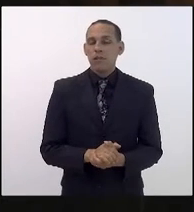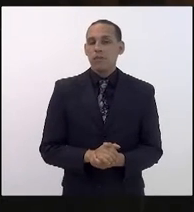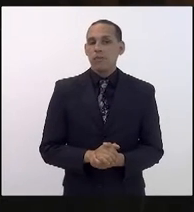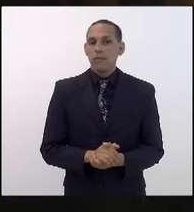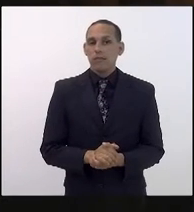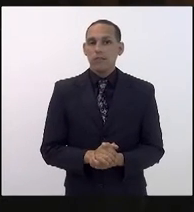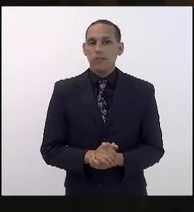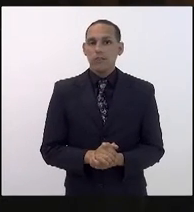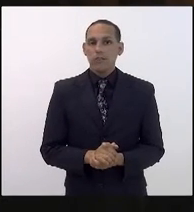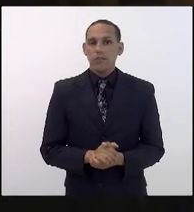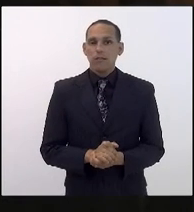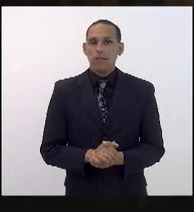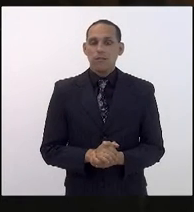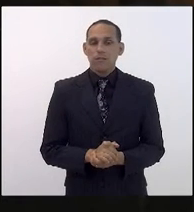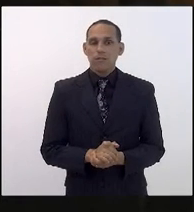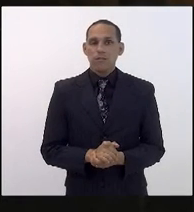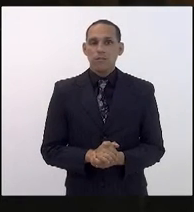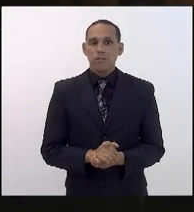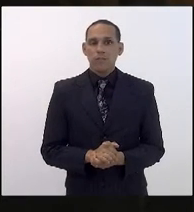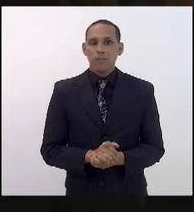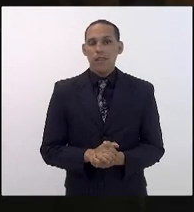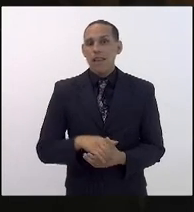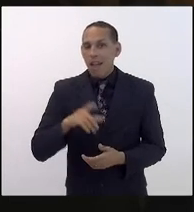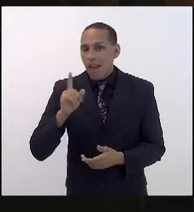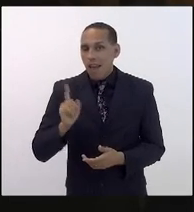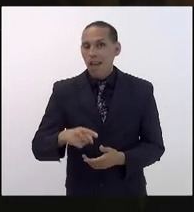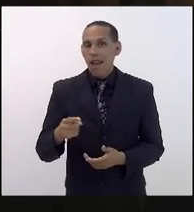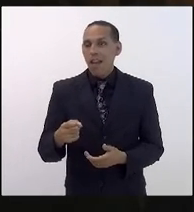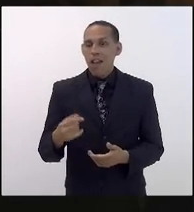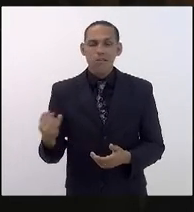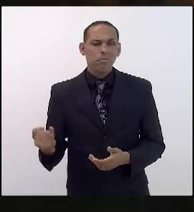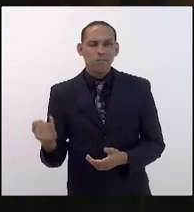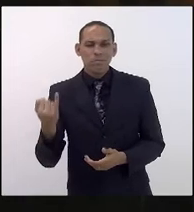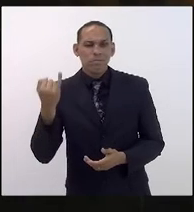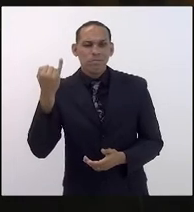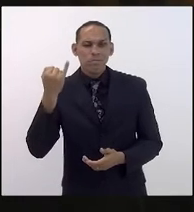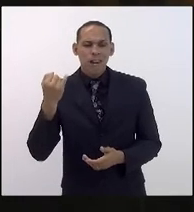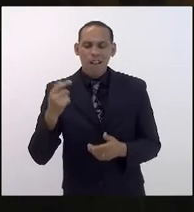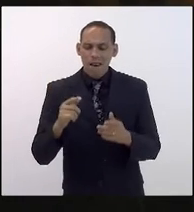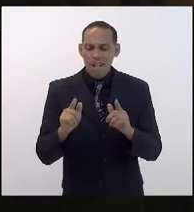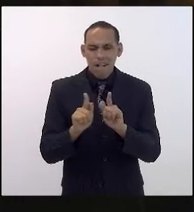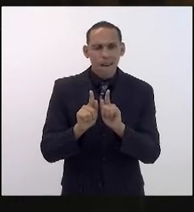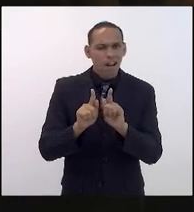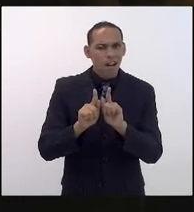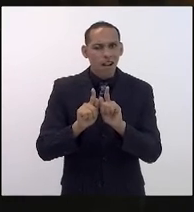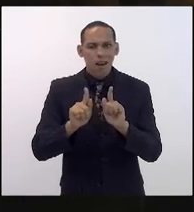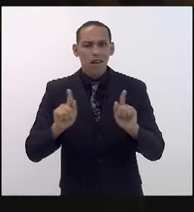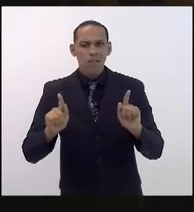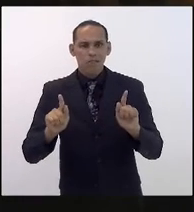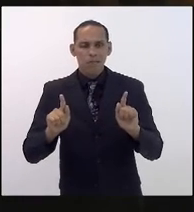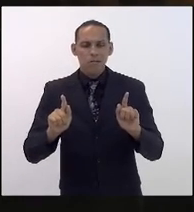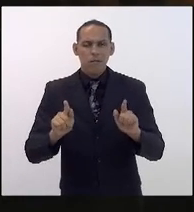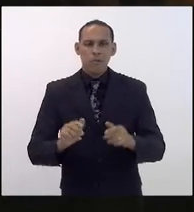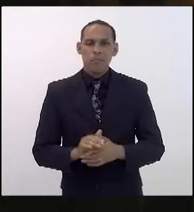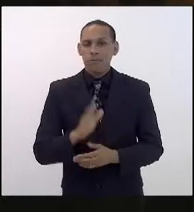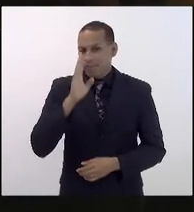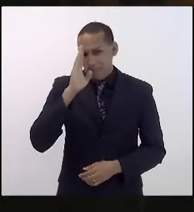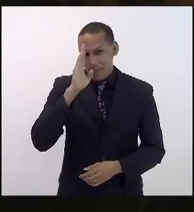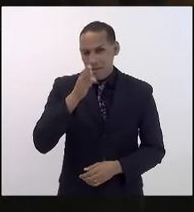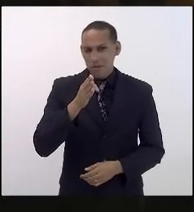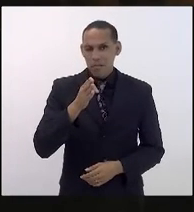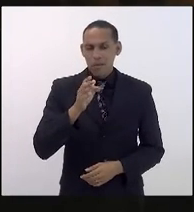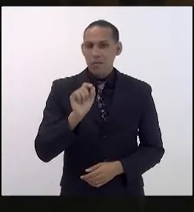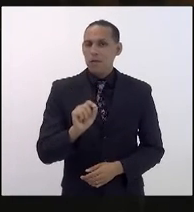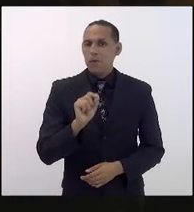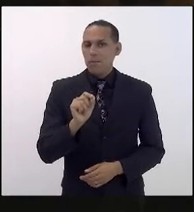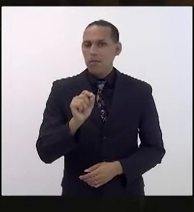por medidas gravíssimas E aí especificamente se tá